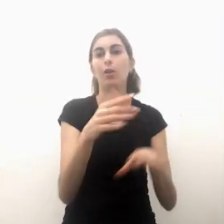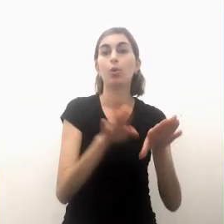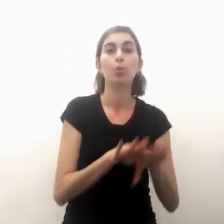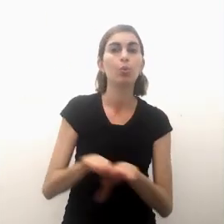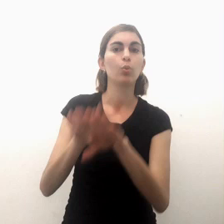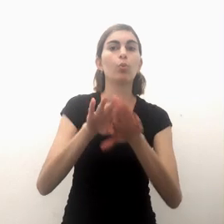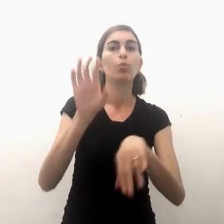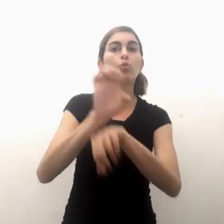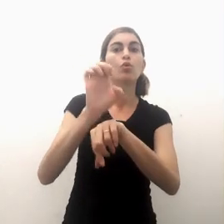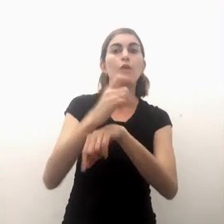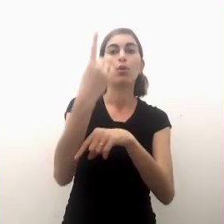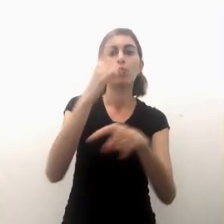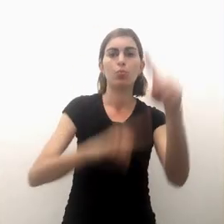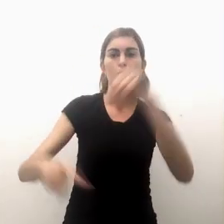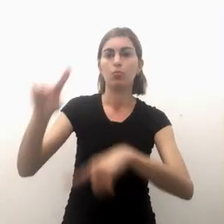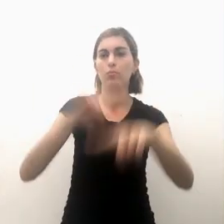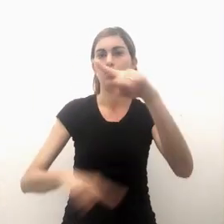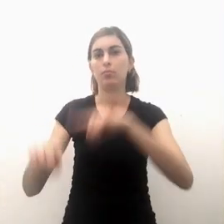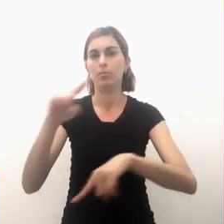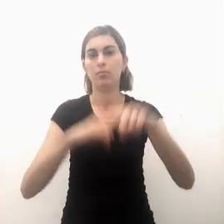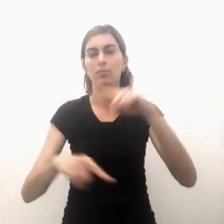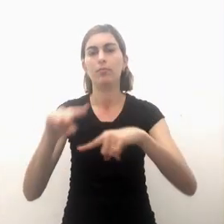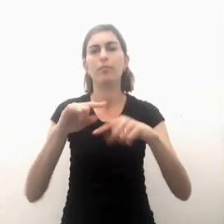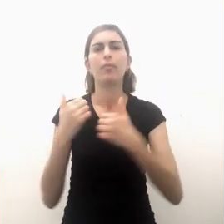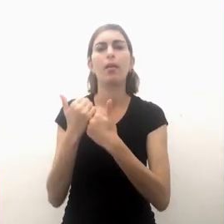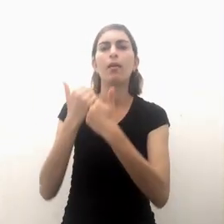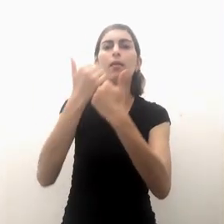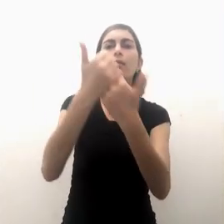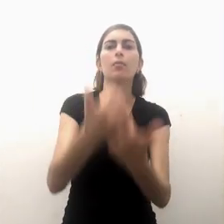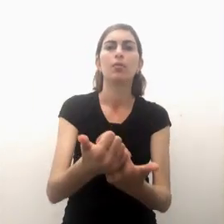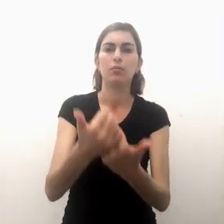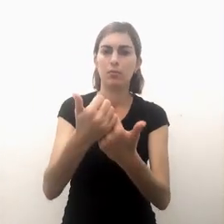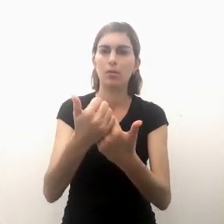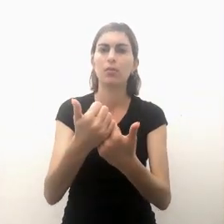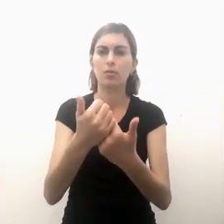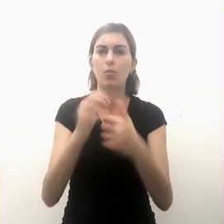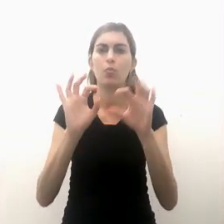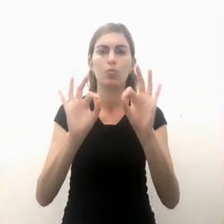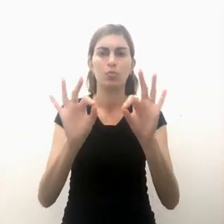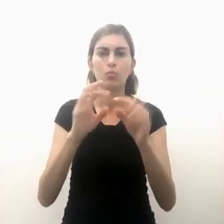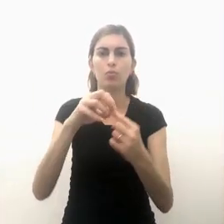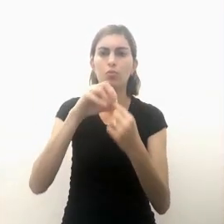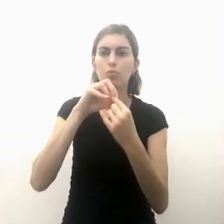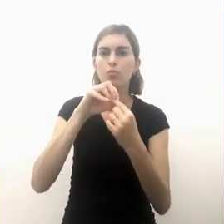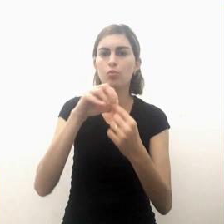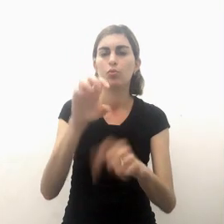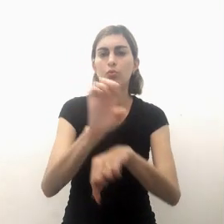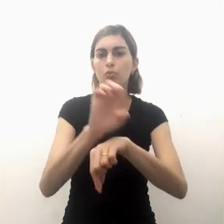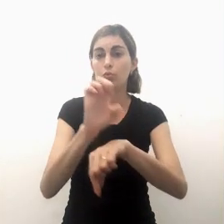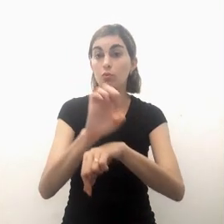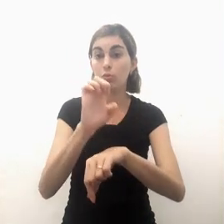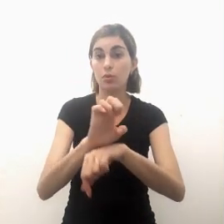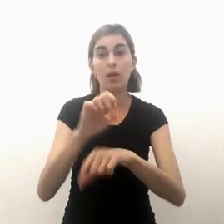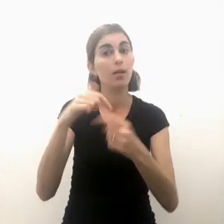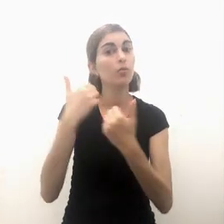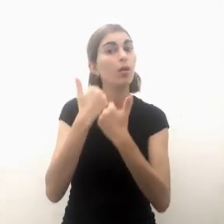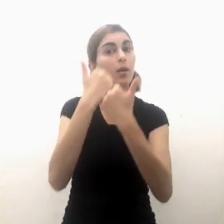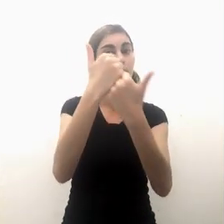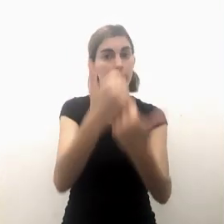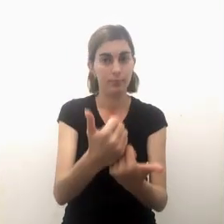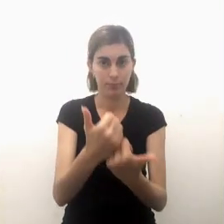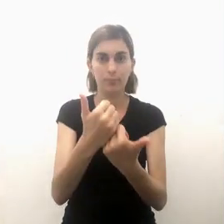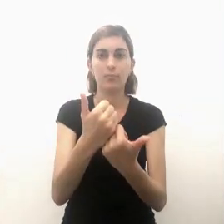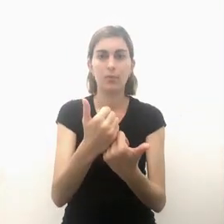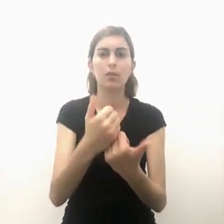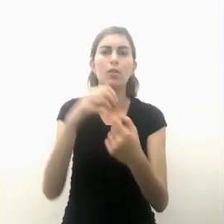ser controlado pelo Estado, na segundo ponto. Representação exclusiva do Estado. Então, o Estado que